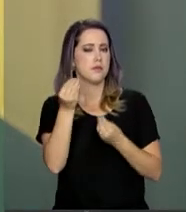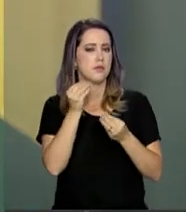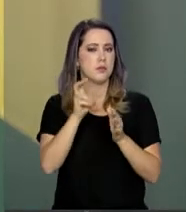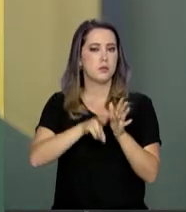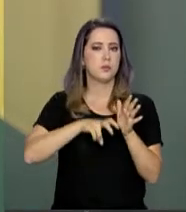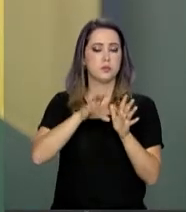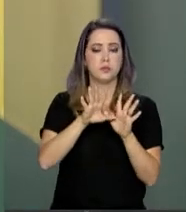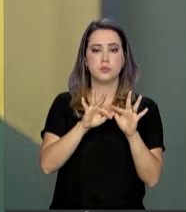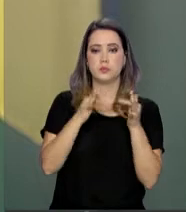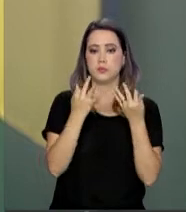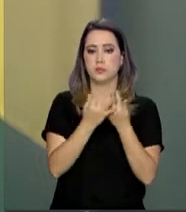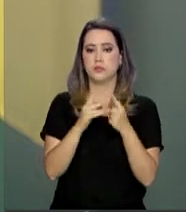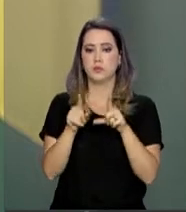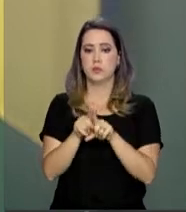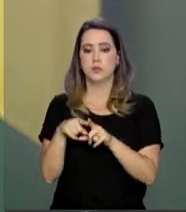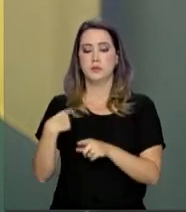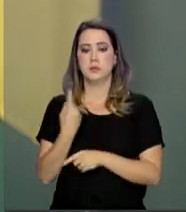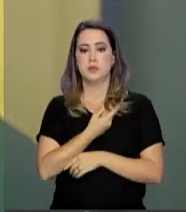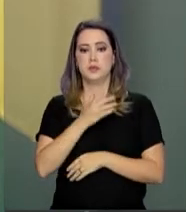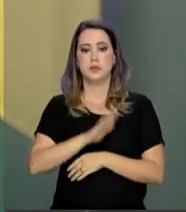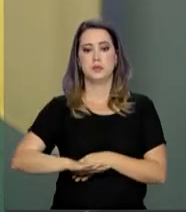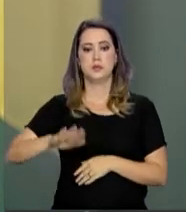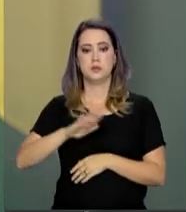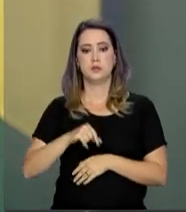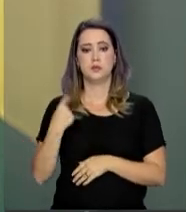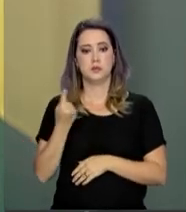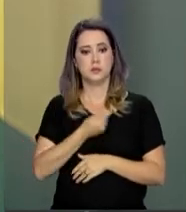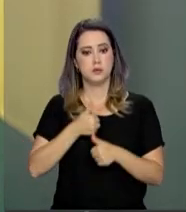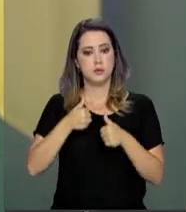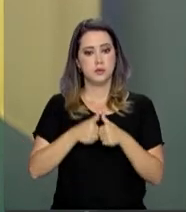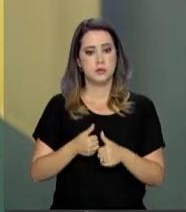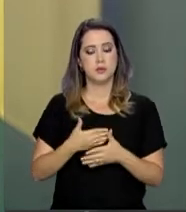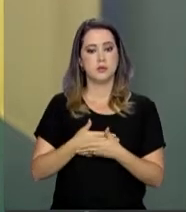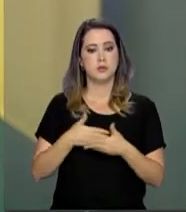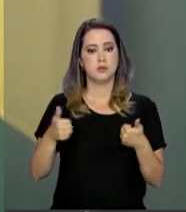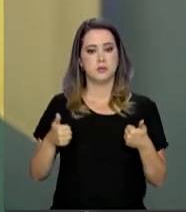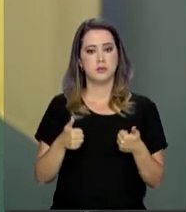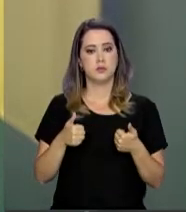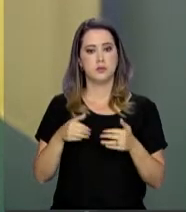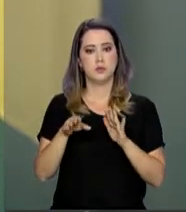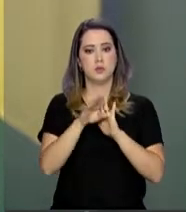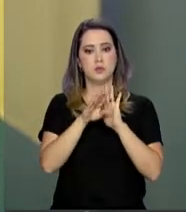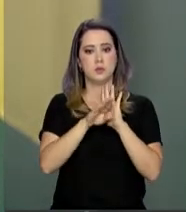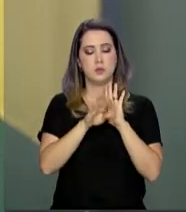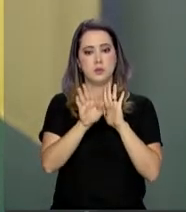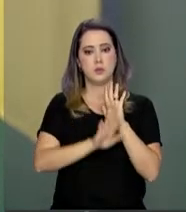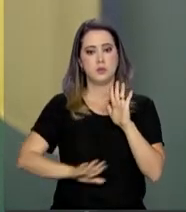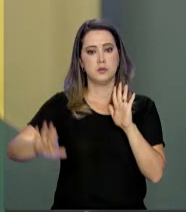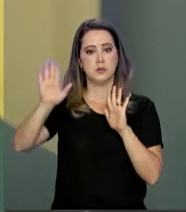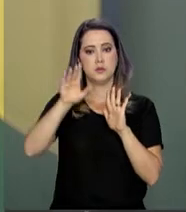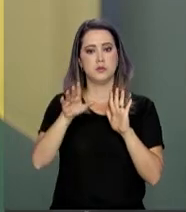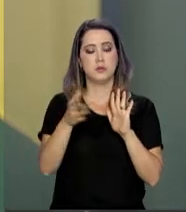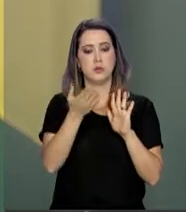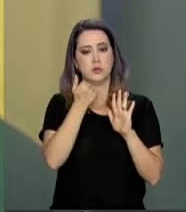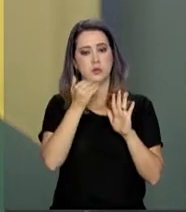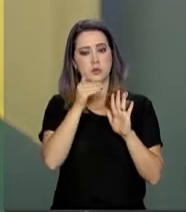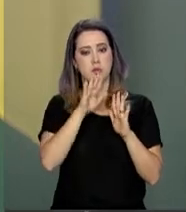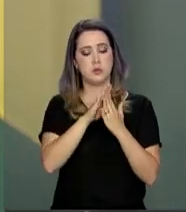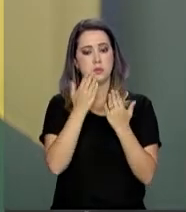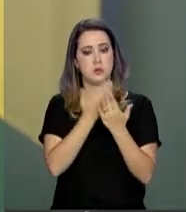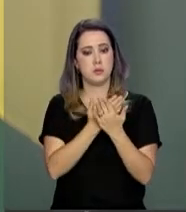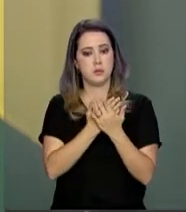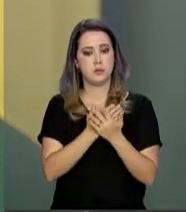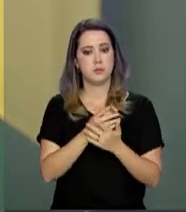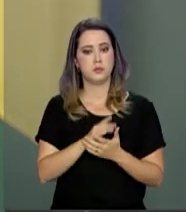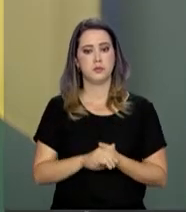e também nas nossas crianças nós estamos aprimorando o programa nacional de alimentação escolar